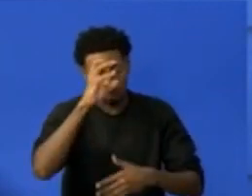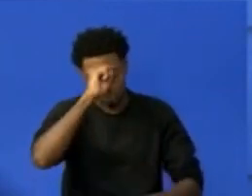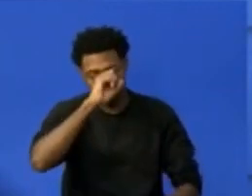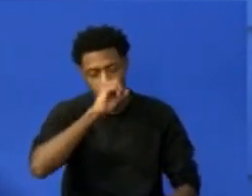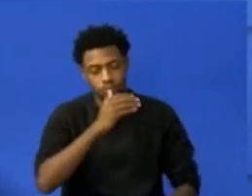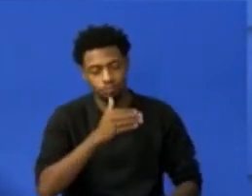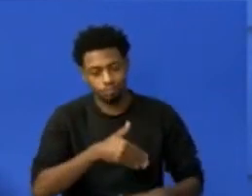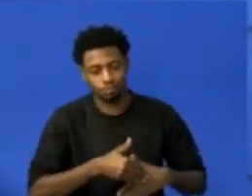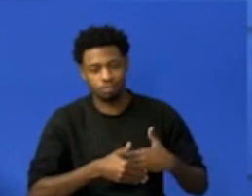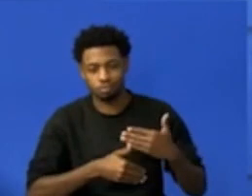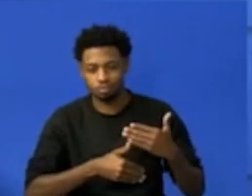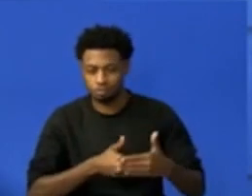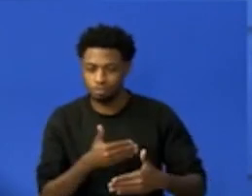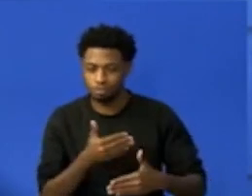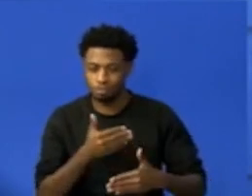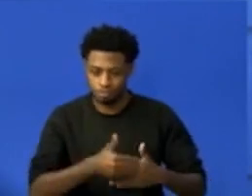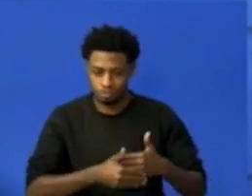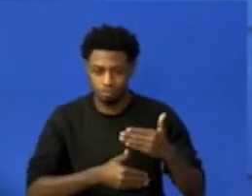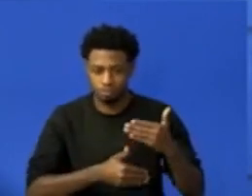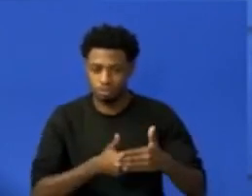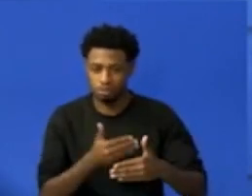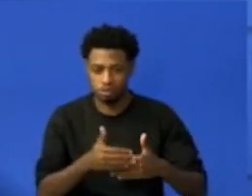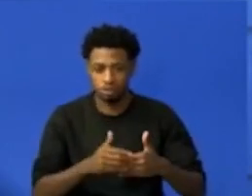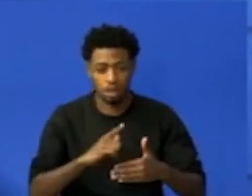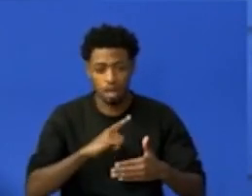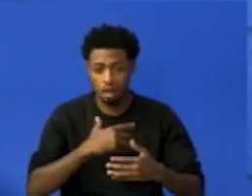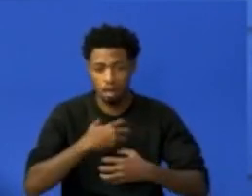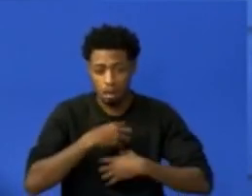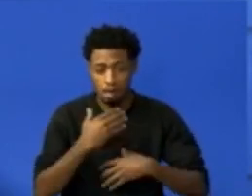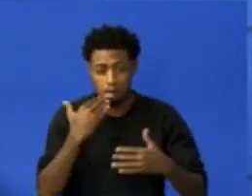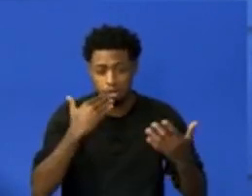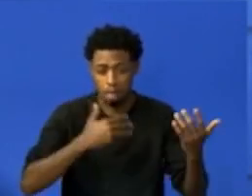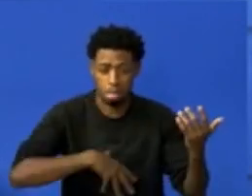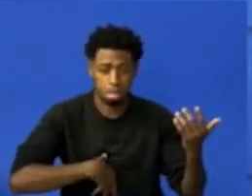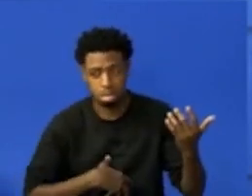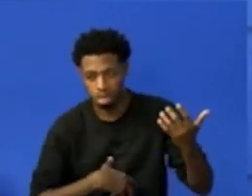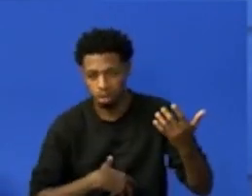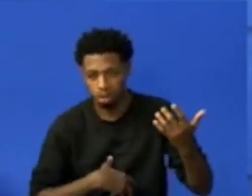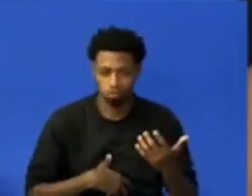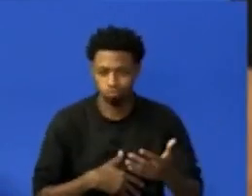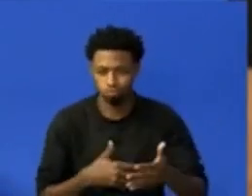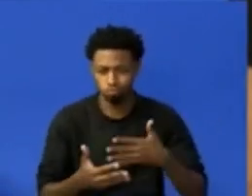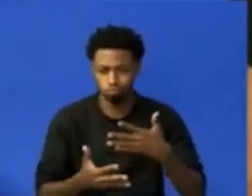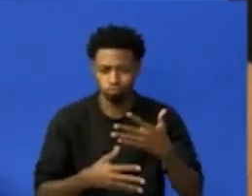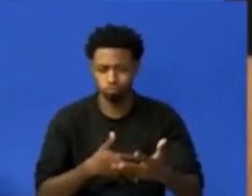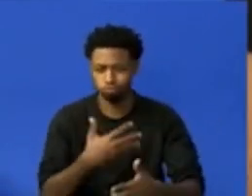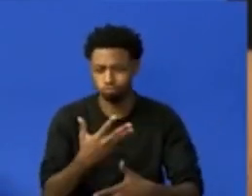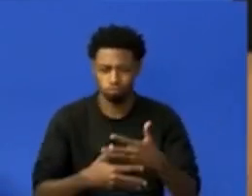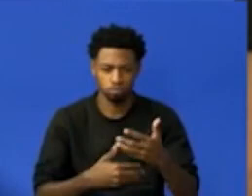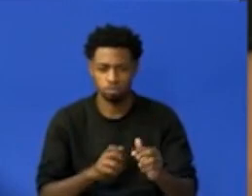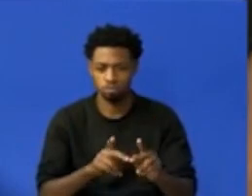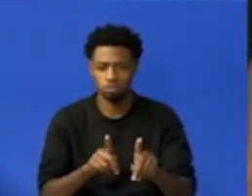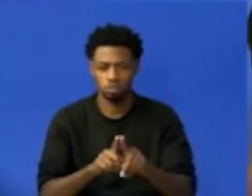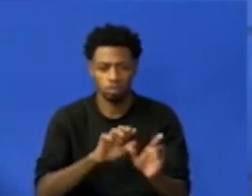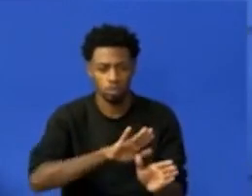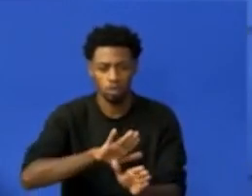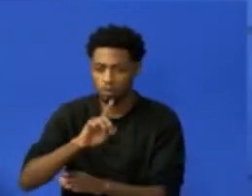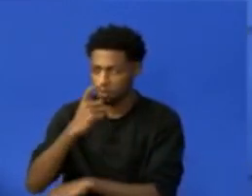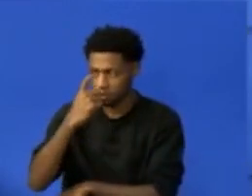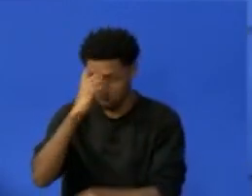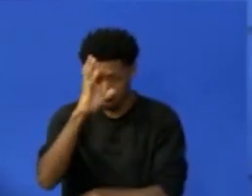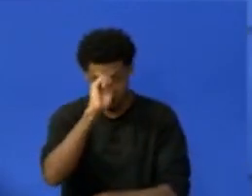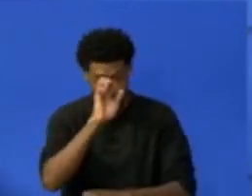ele é bastante inconsistente e impreciso. Pensando nessa aprendizagem motora e